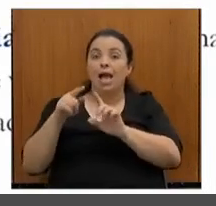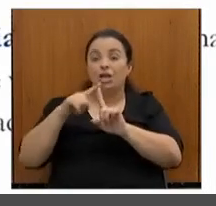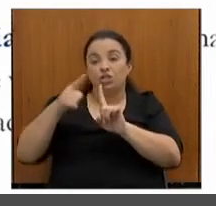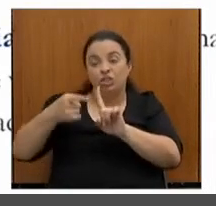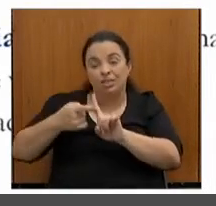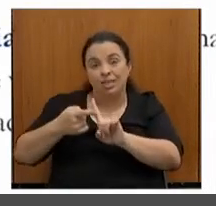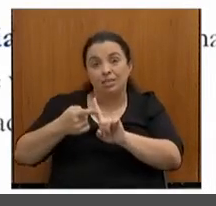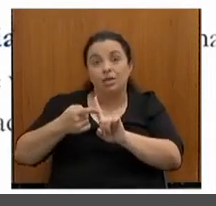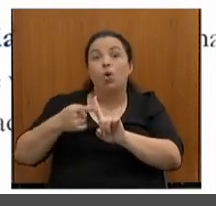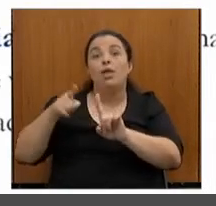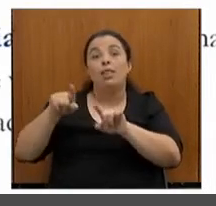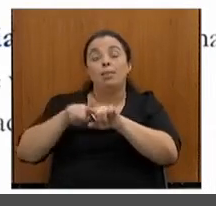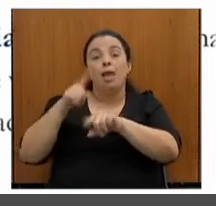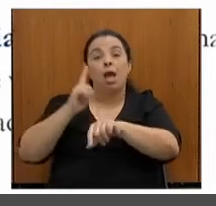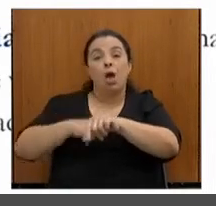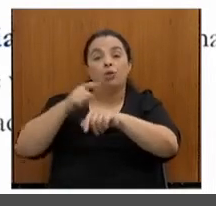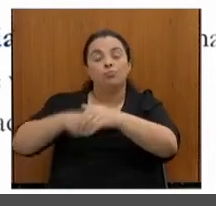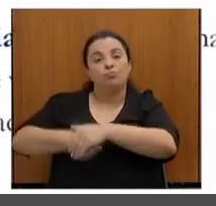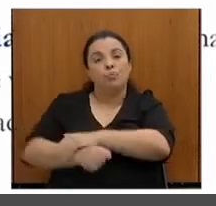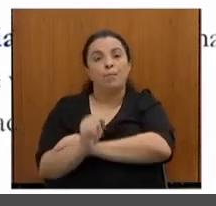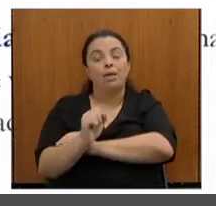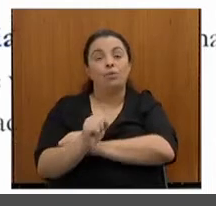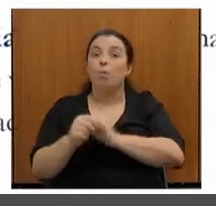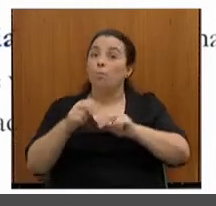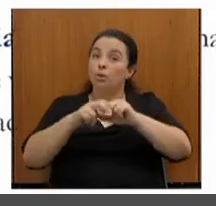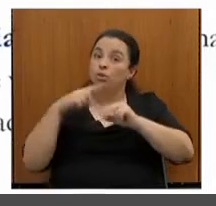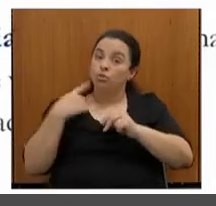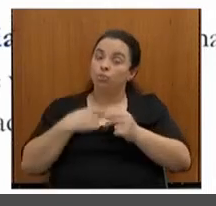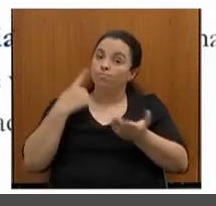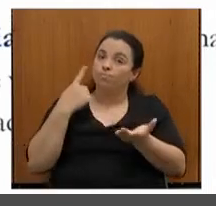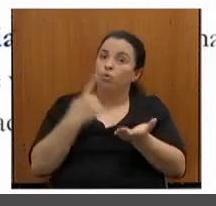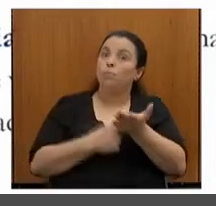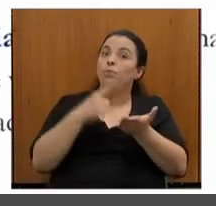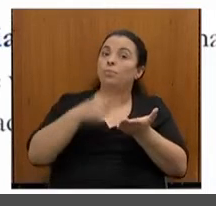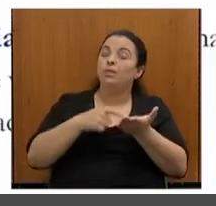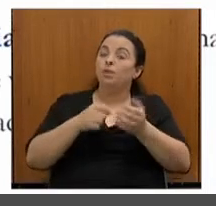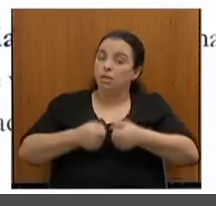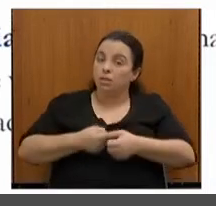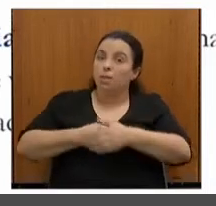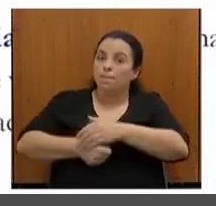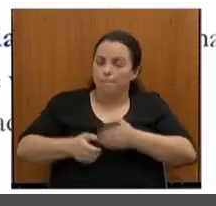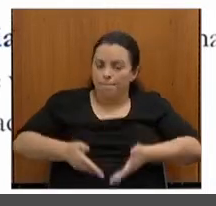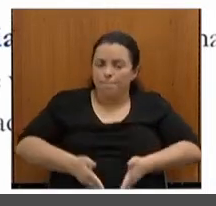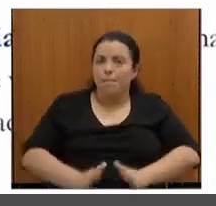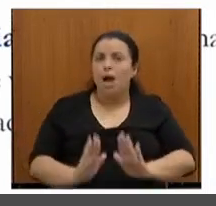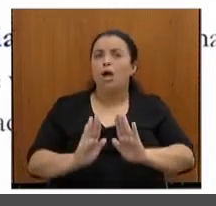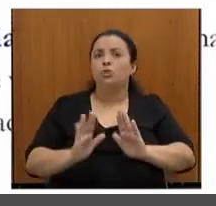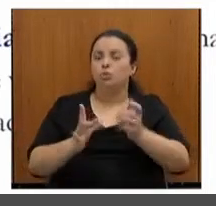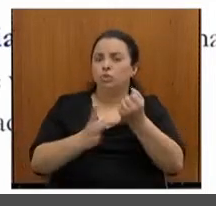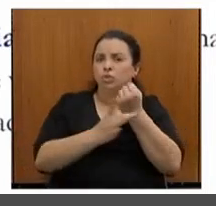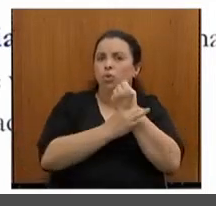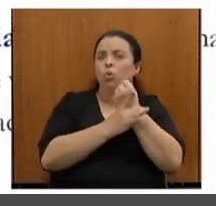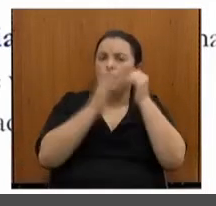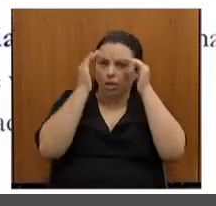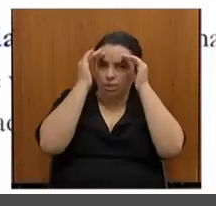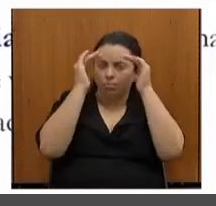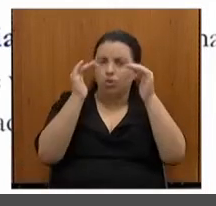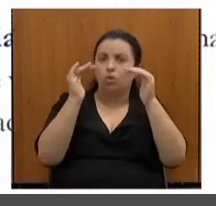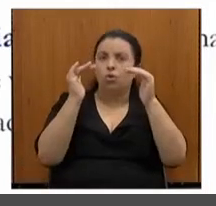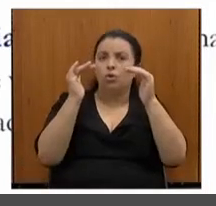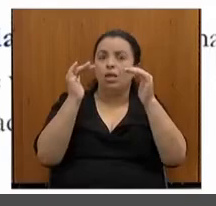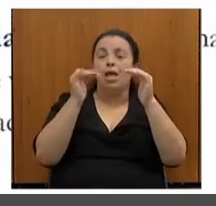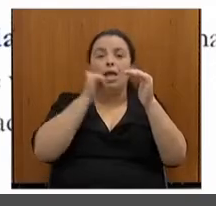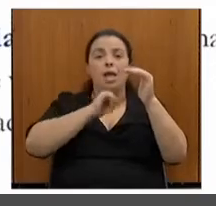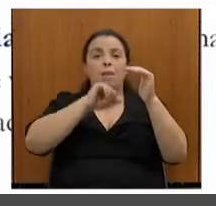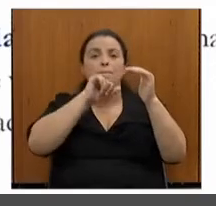com essa carta de compromisso, né? Pelo parto seguro, pelo parto respeitoso, pela redução da mortalidade